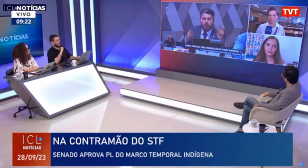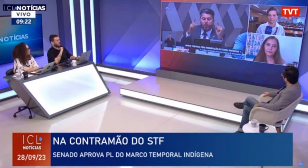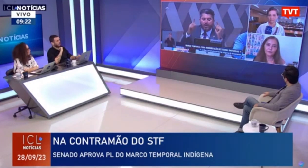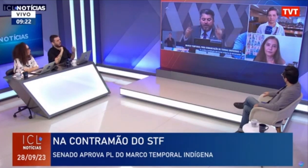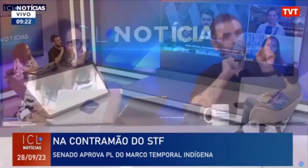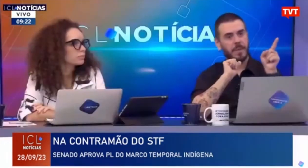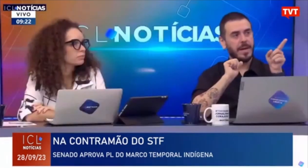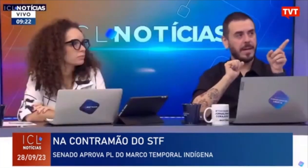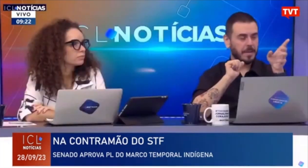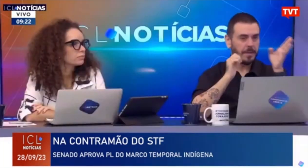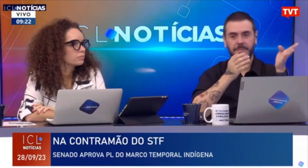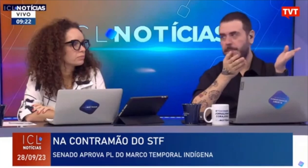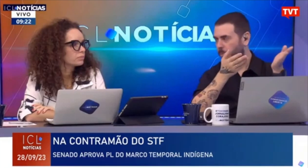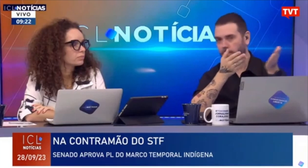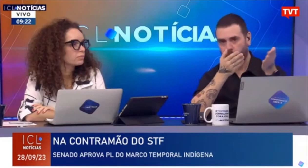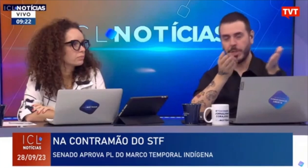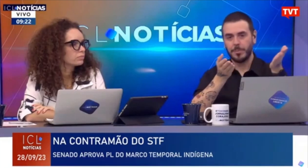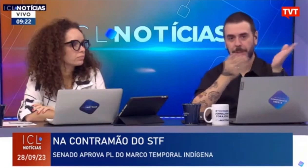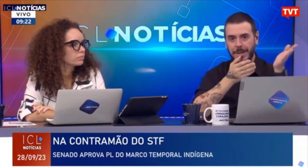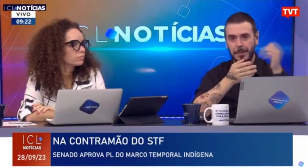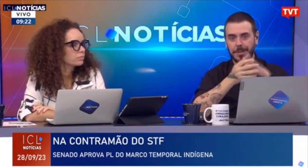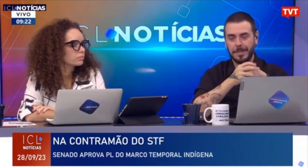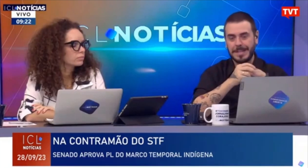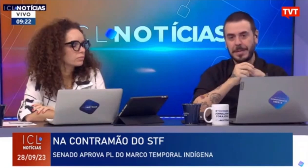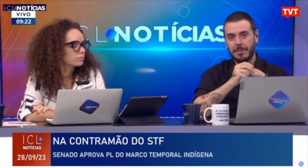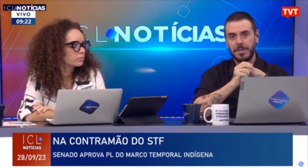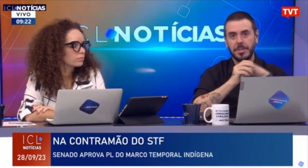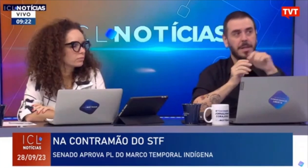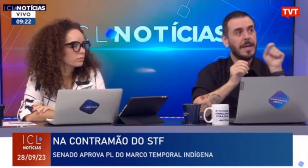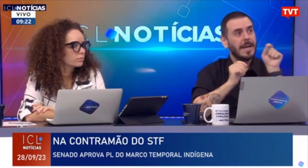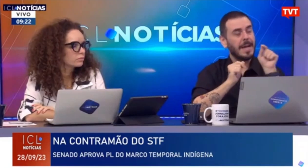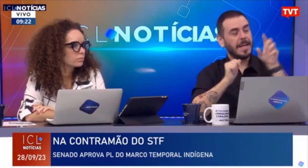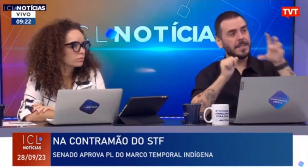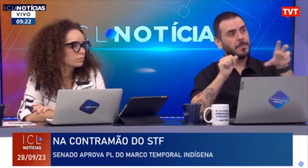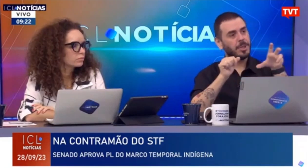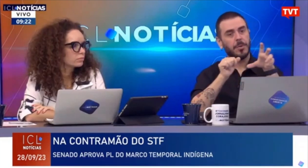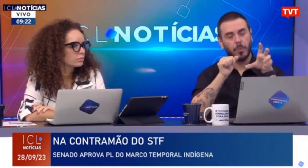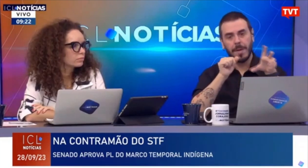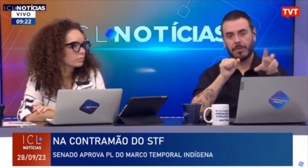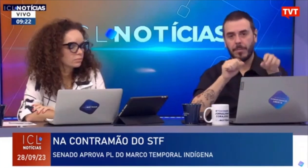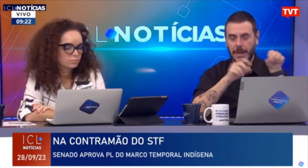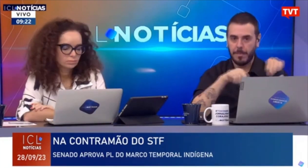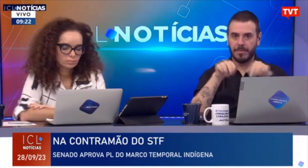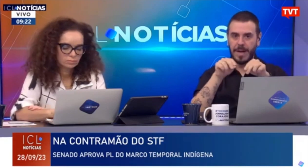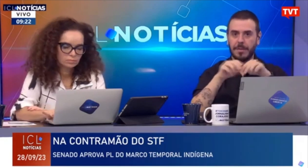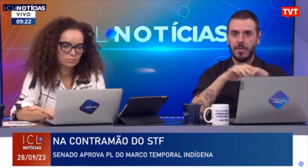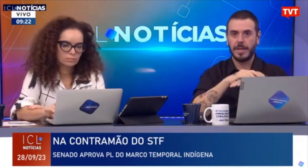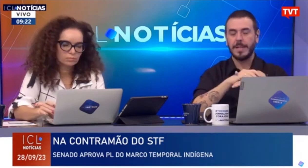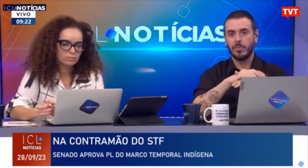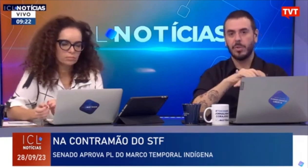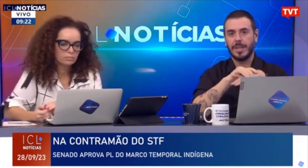E acho que Elô, e sempre um ótimo dia para Elô e para Cristian aqui com a gente, esse projeto do marco temporal